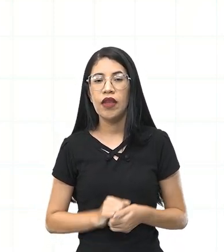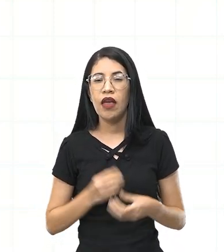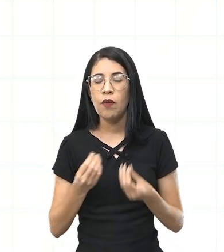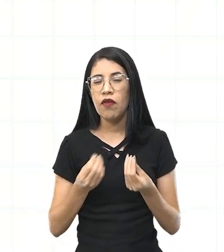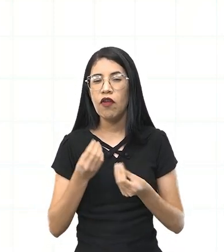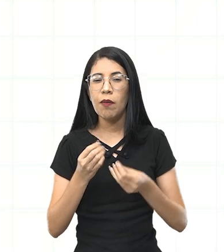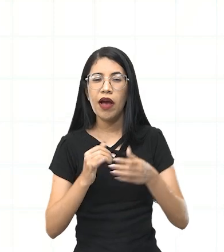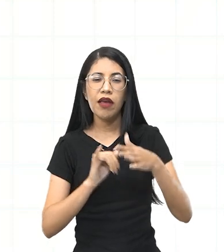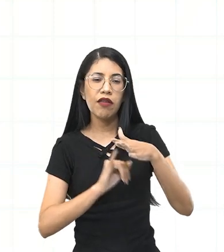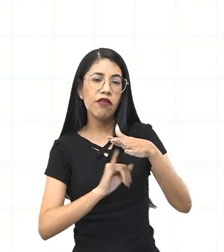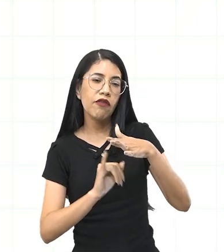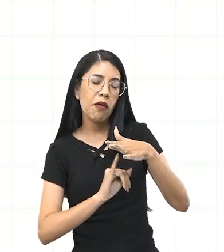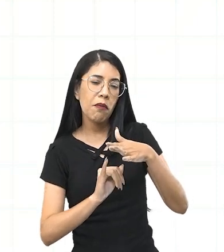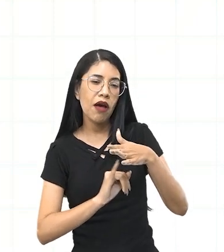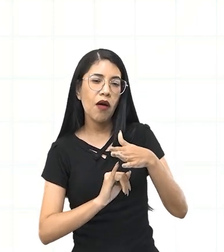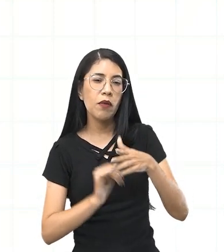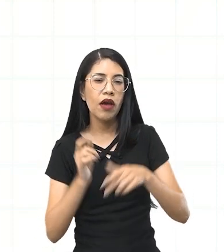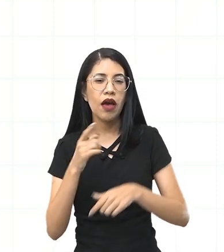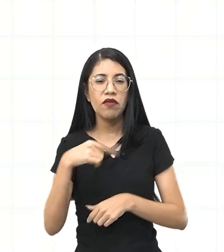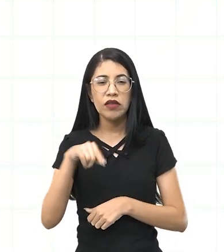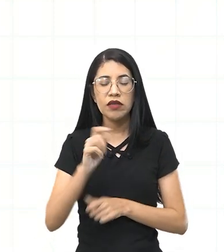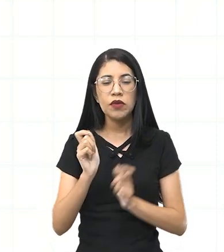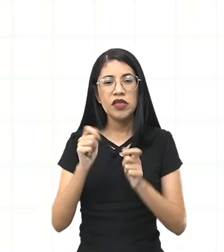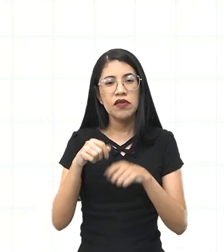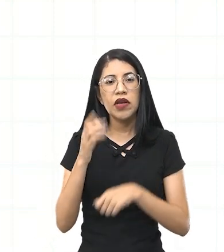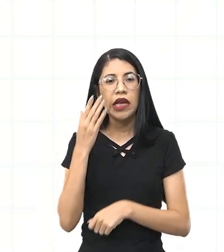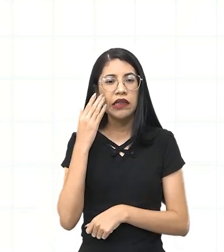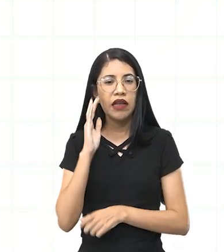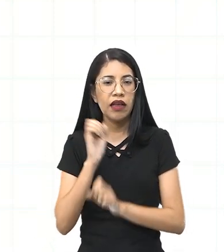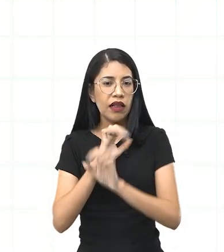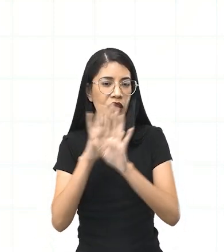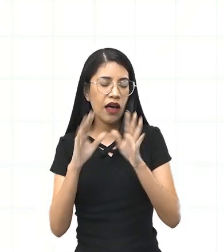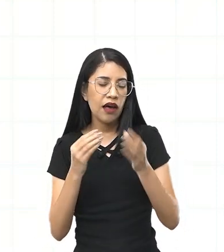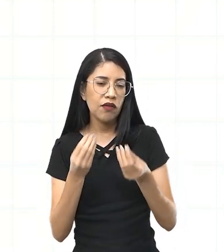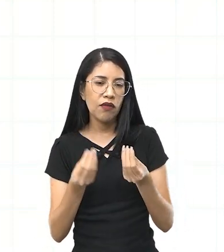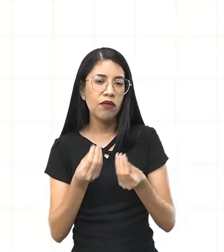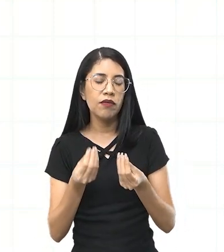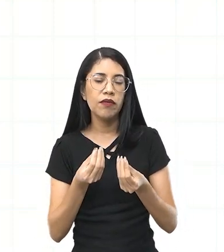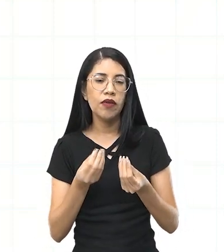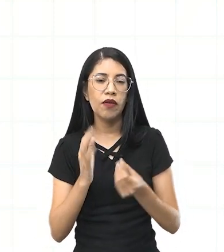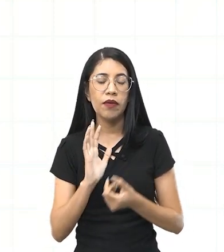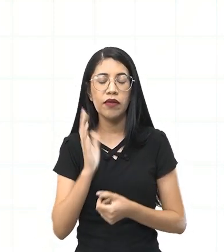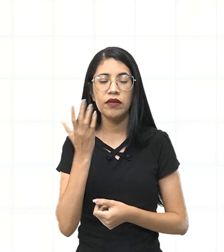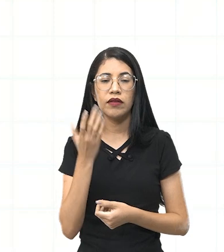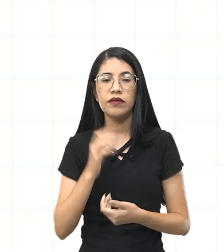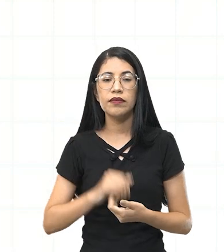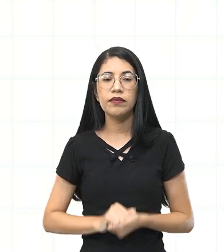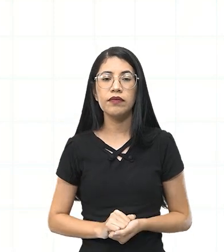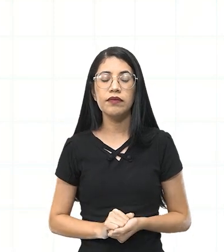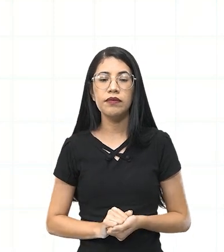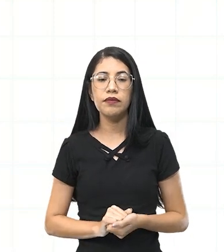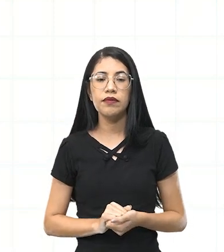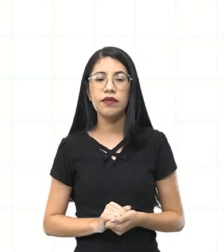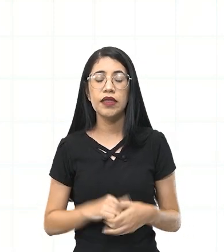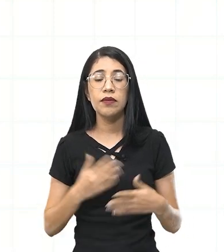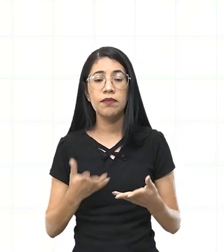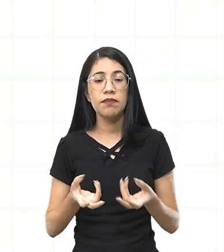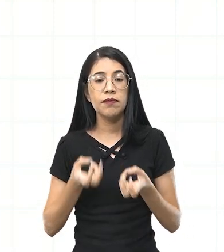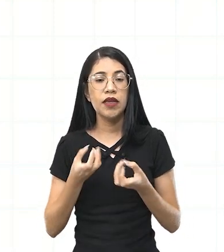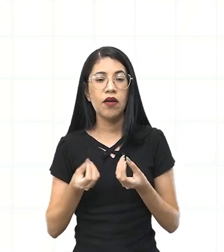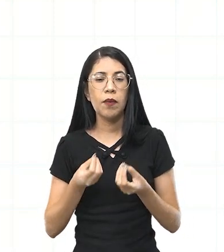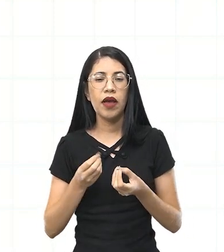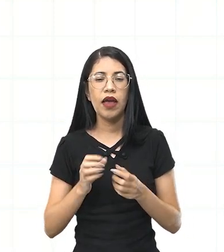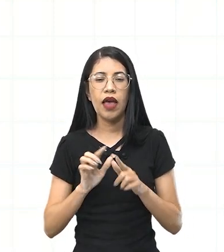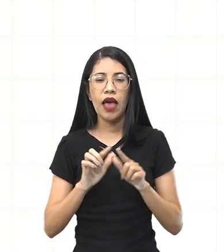coloquial, né? De uma forma que a pessoa entenda melhor, né? E algo não tão científico. E aí a gente toma o maior susto. Vejam que aí a gente toma o